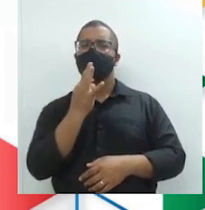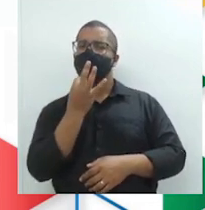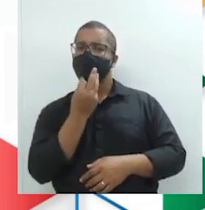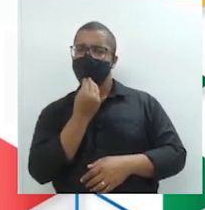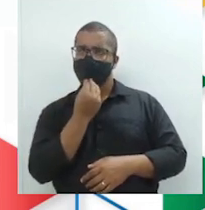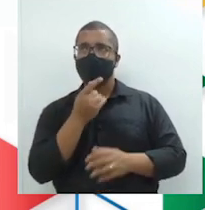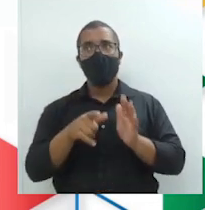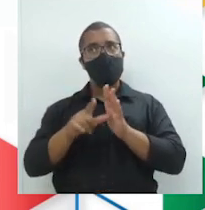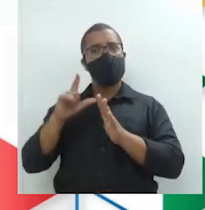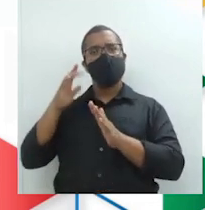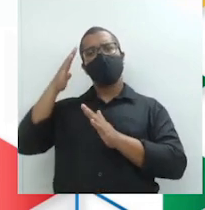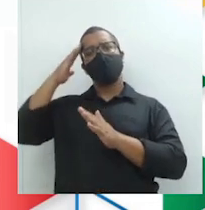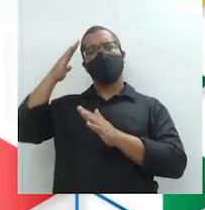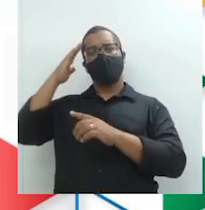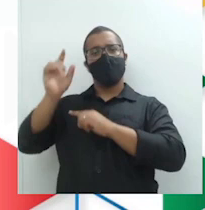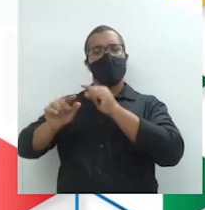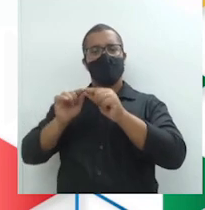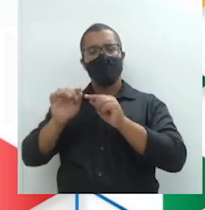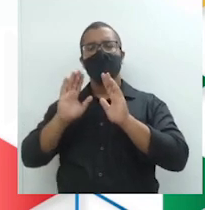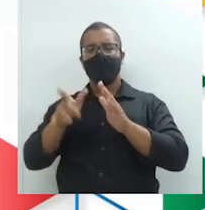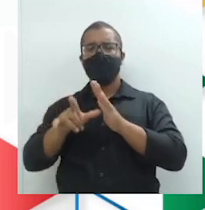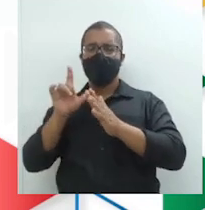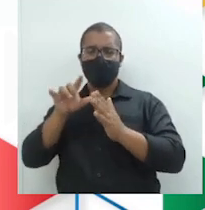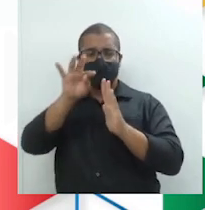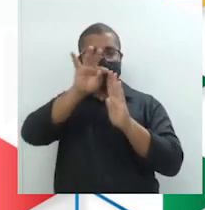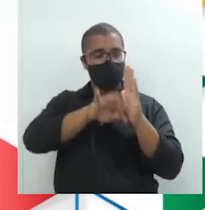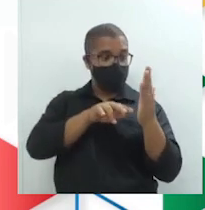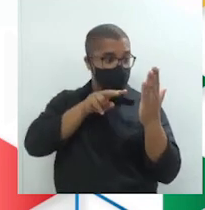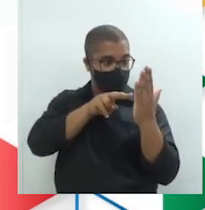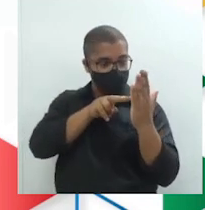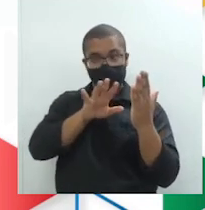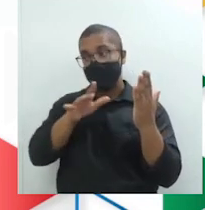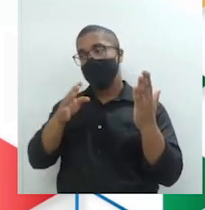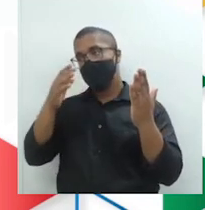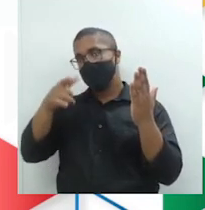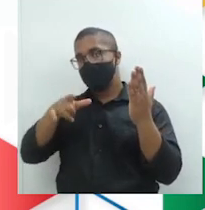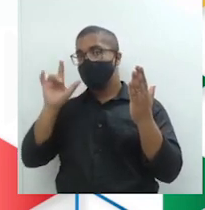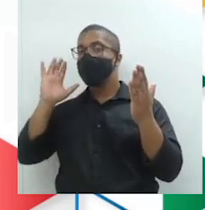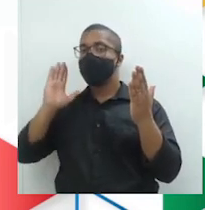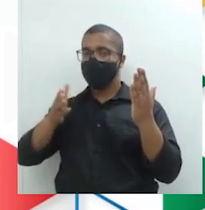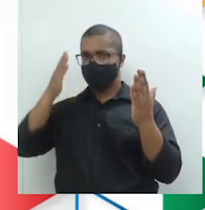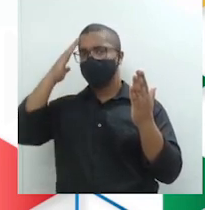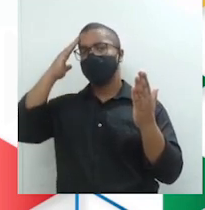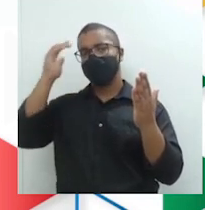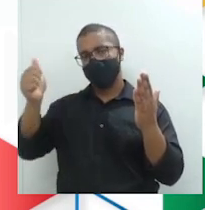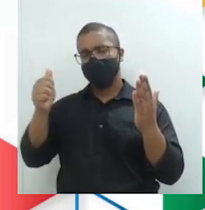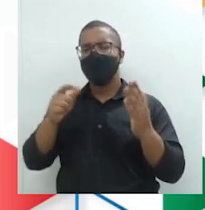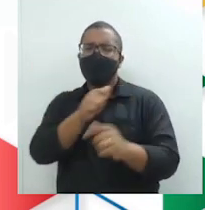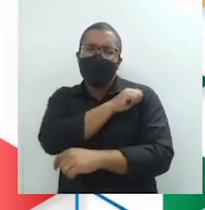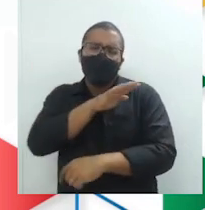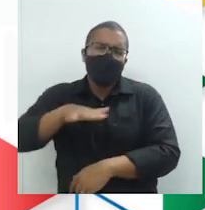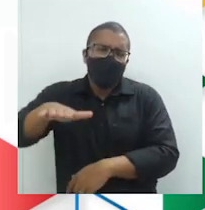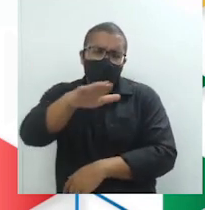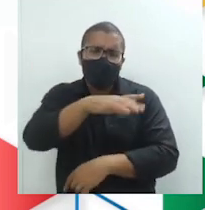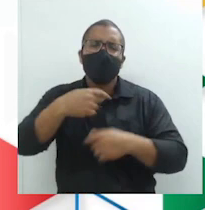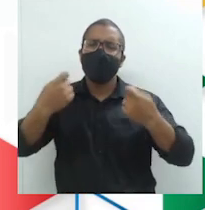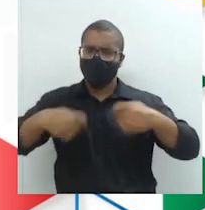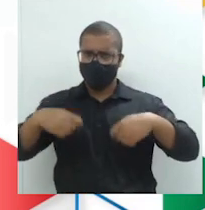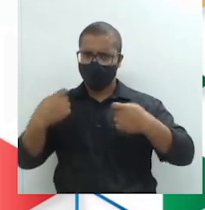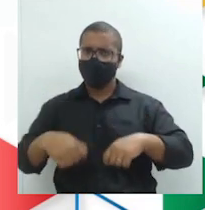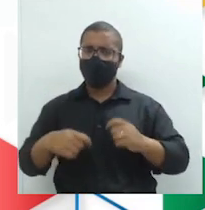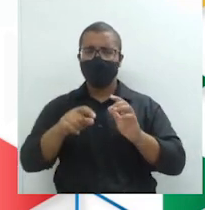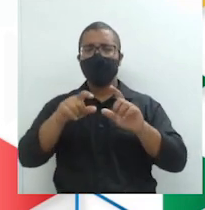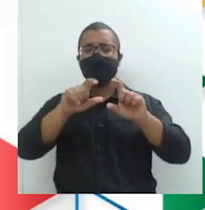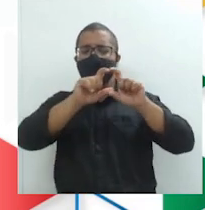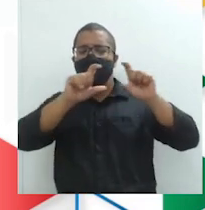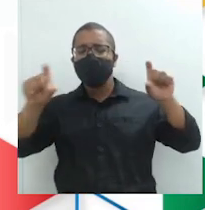que é conhecimento prévio? É aquele que nós temos antes do texto, que os alunos, que os estudantes precisam ter para ler as